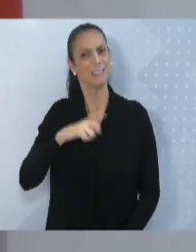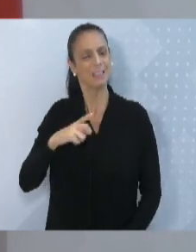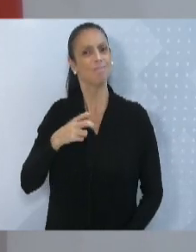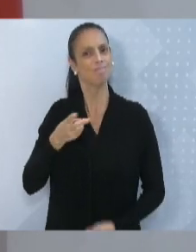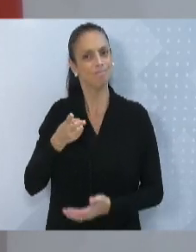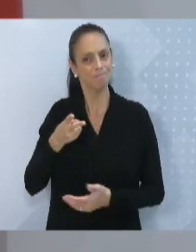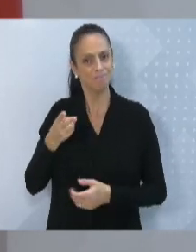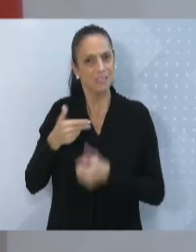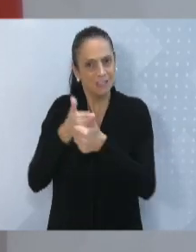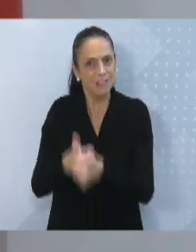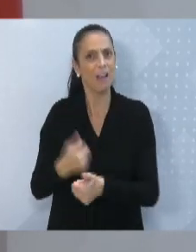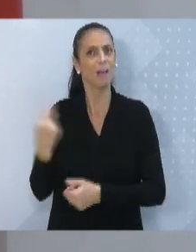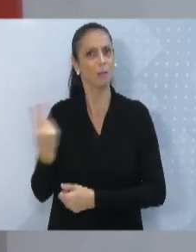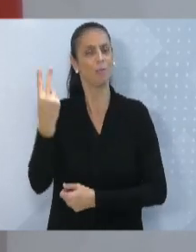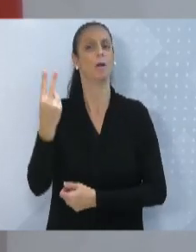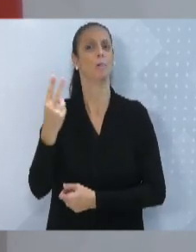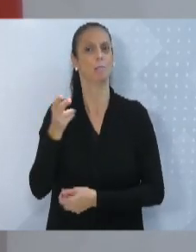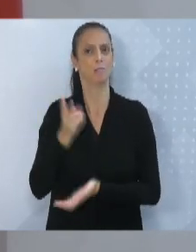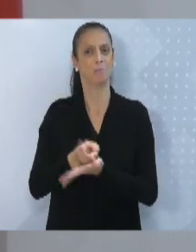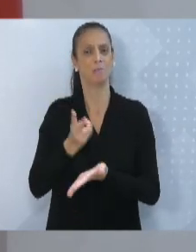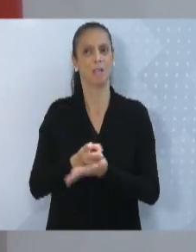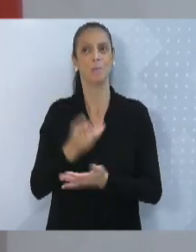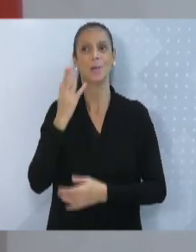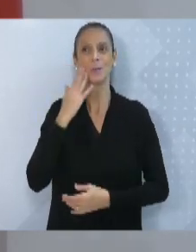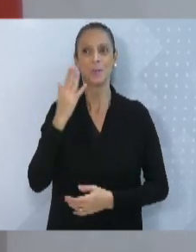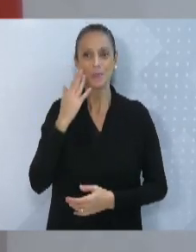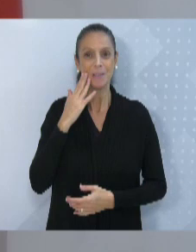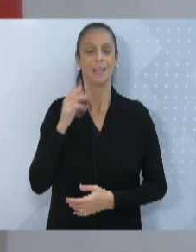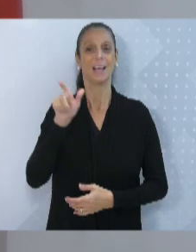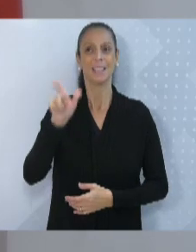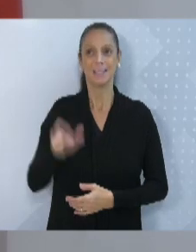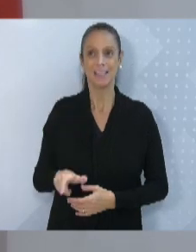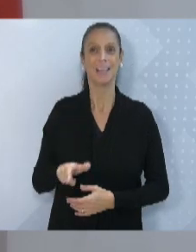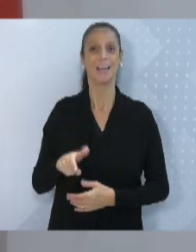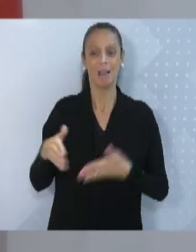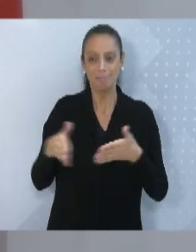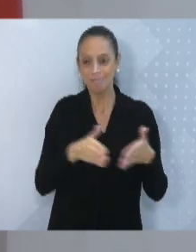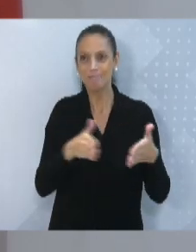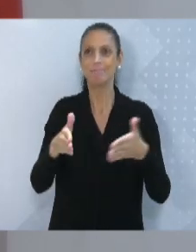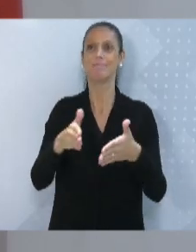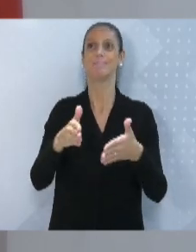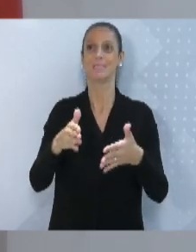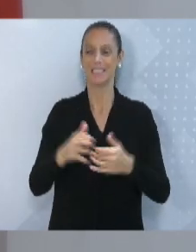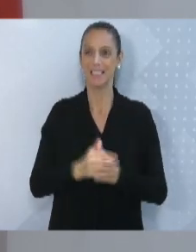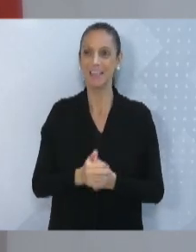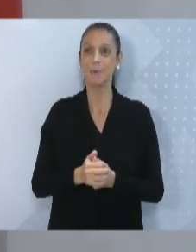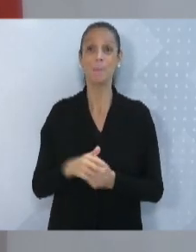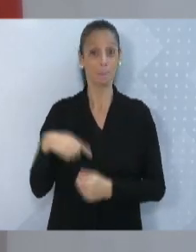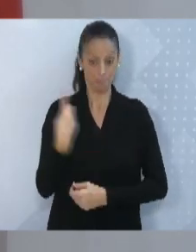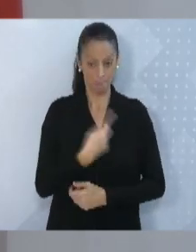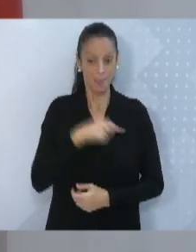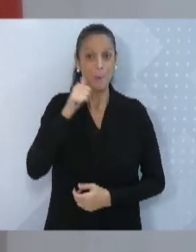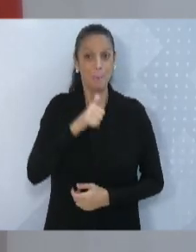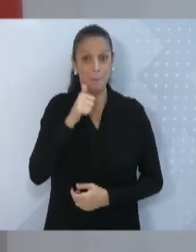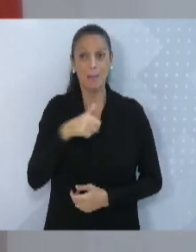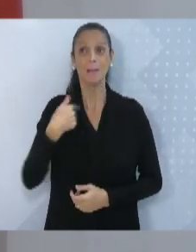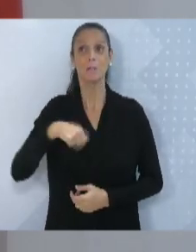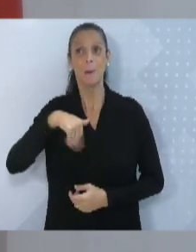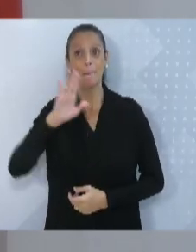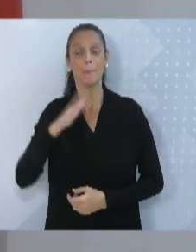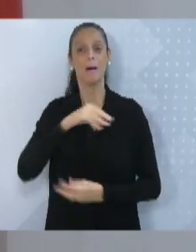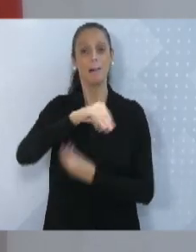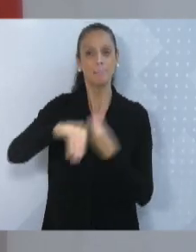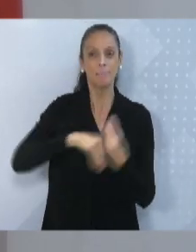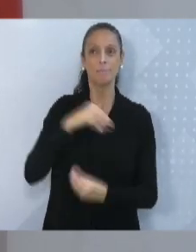e a gente sabe como é ainda tem muito para se trilhar né as mulheres precisam estar mais na política